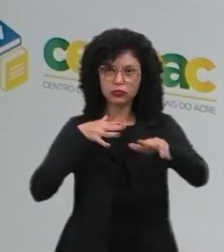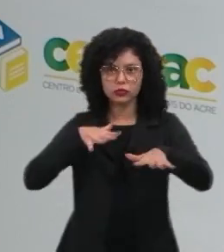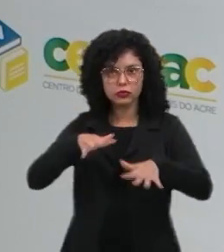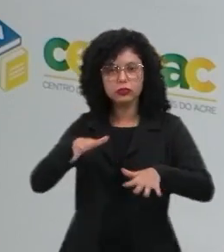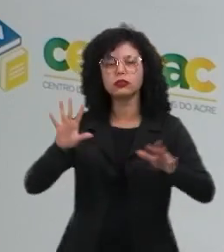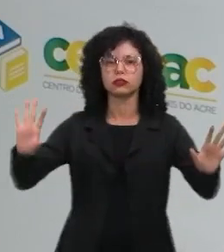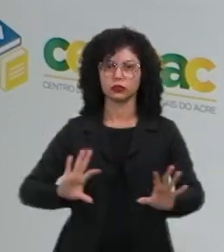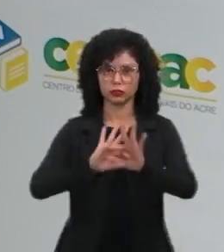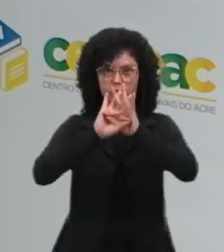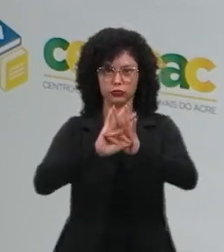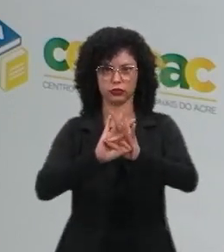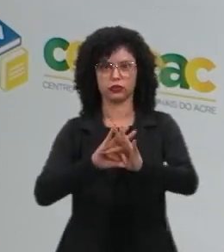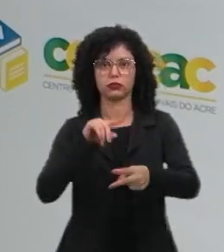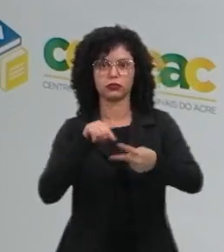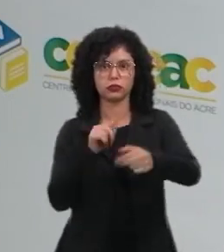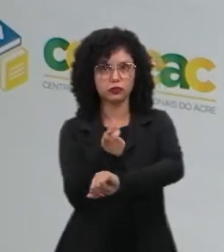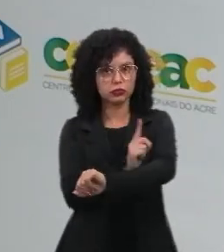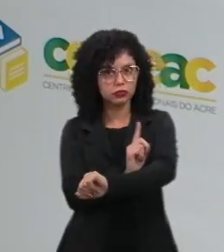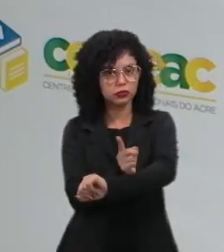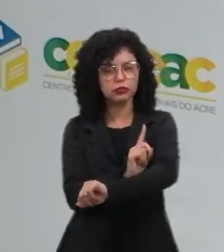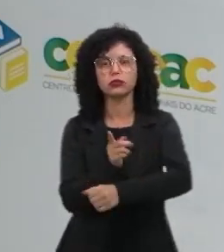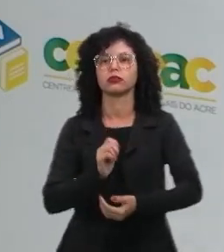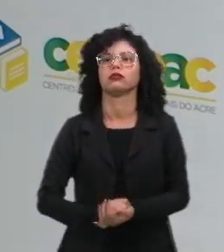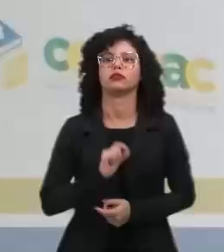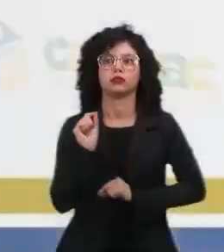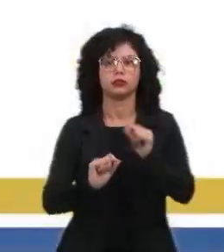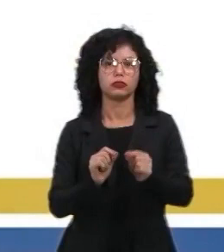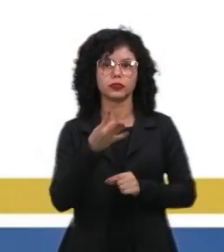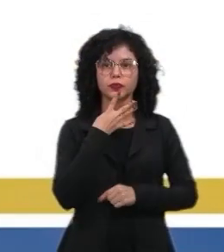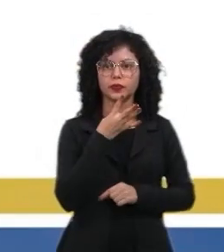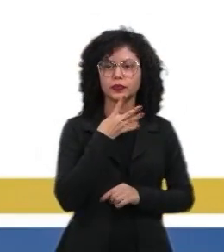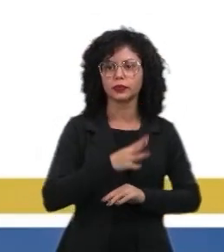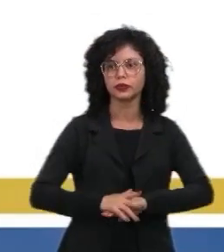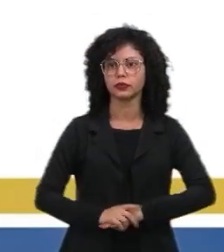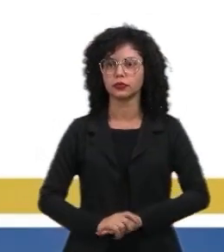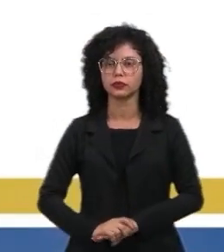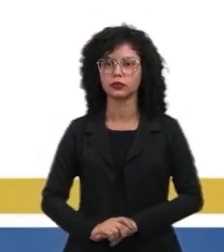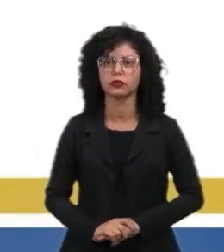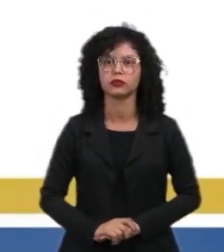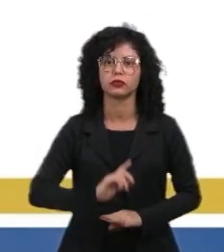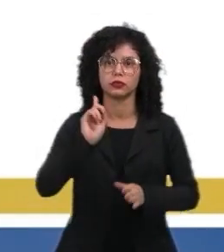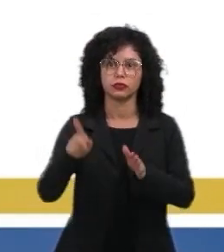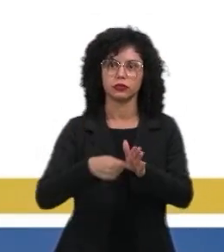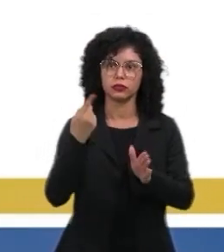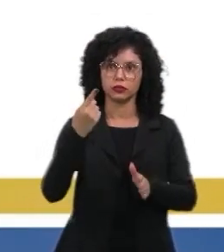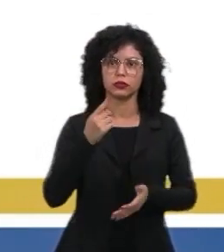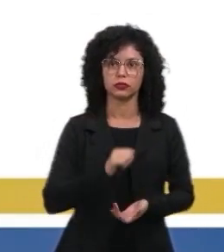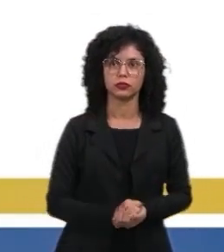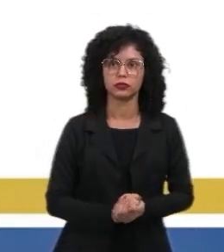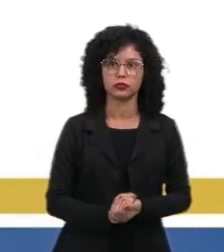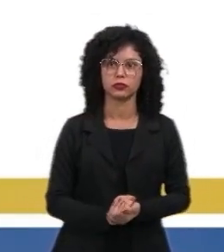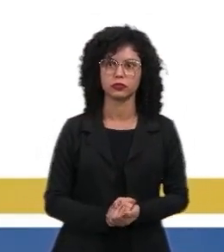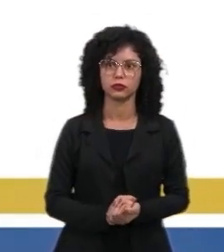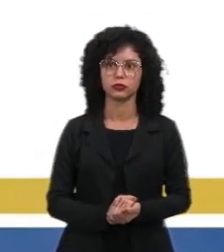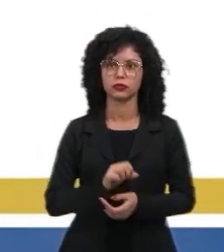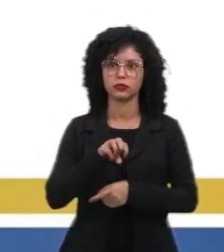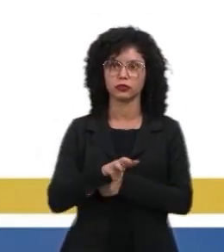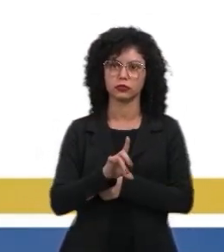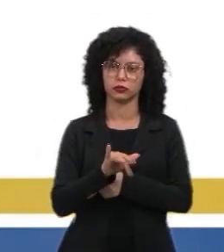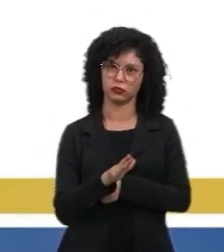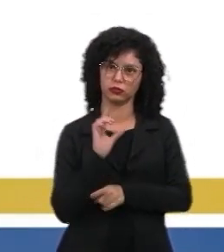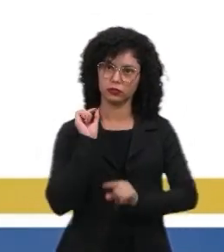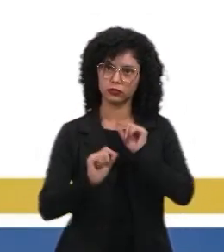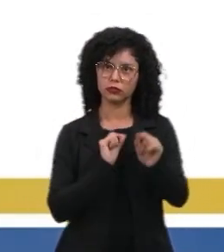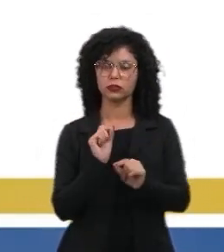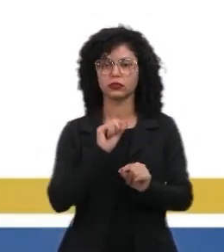movimento associado a essa velocidade instantânea. Vamos lá conhecer. Primeiramente, quando eu trato de velocidade média, ela é